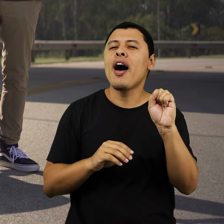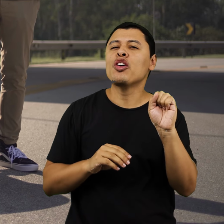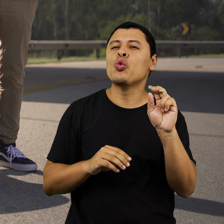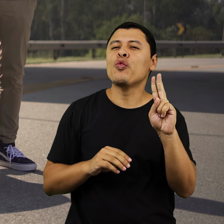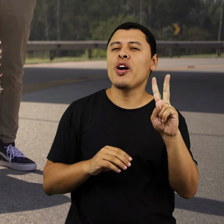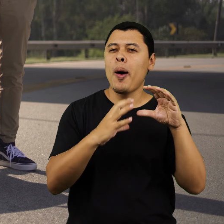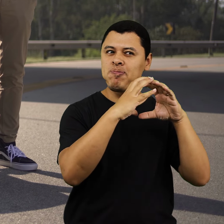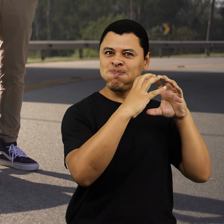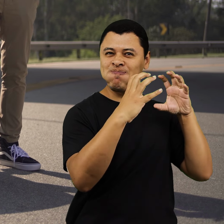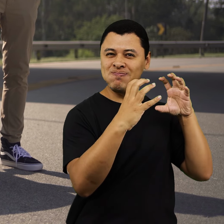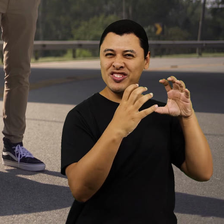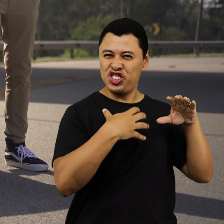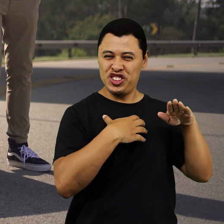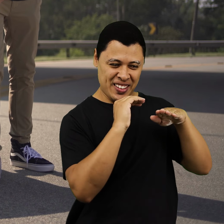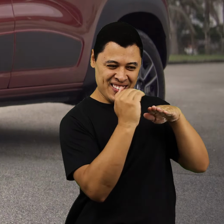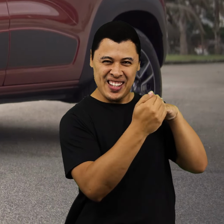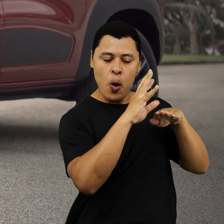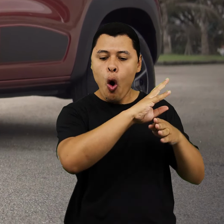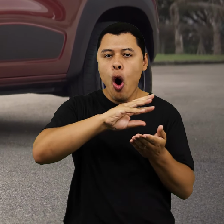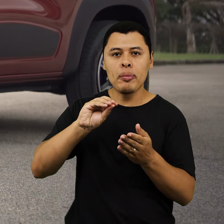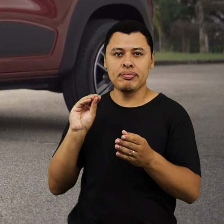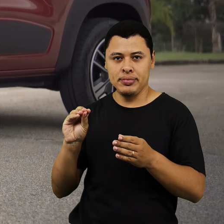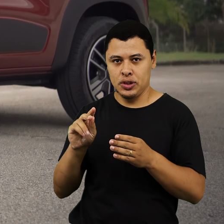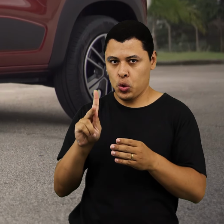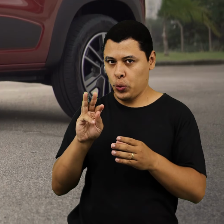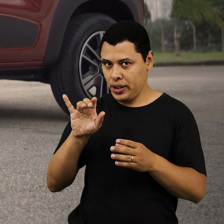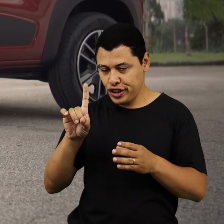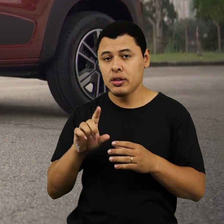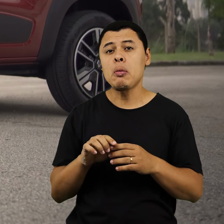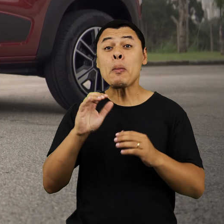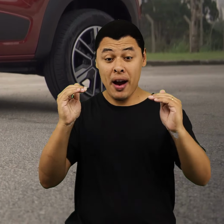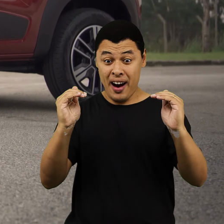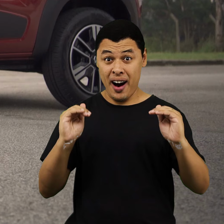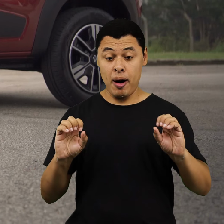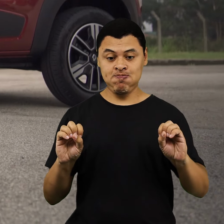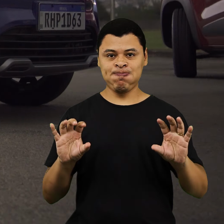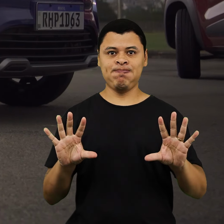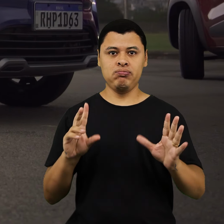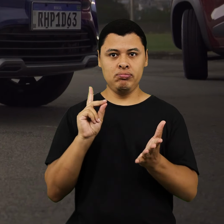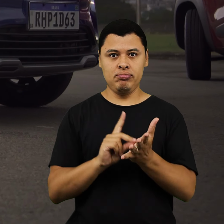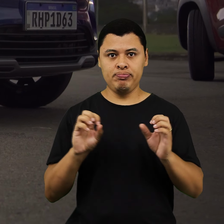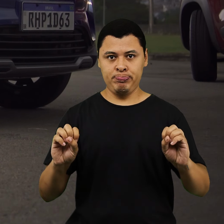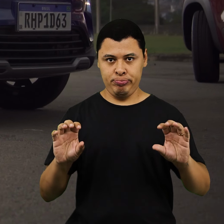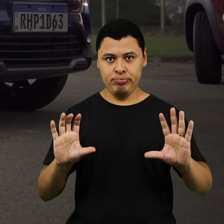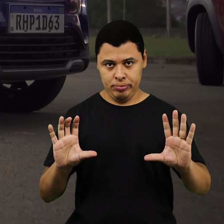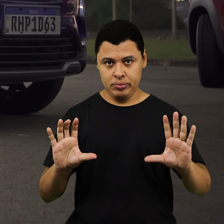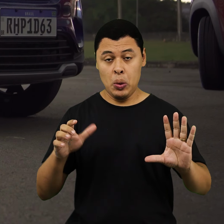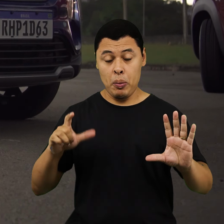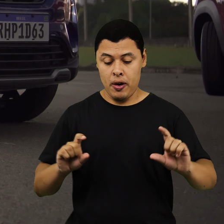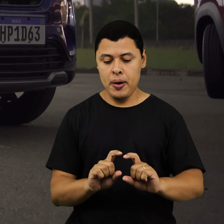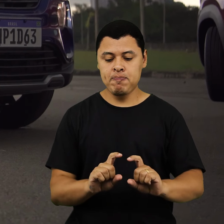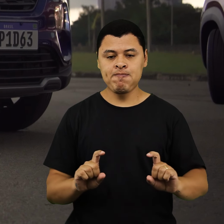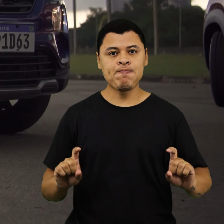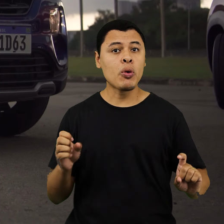para esse carro, que é um subcompacto, como todo mundo sabe, né? Os faróis de dupla parábola estão aqui embaixo e, evidentemente, essa parte inferior do